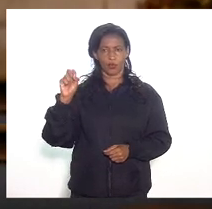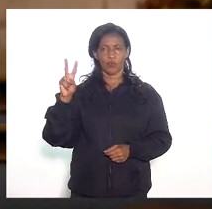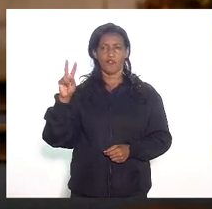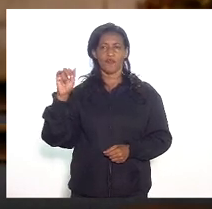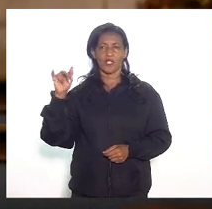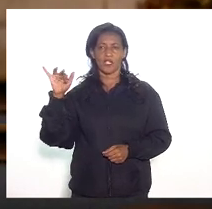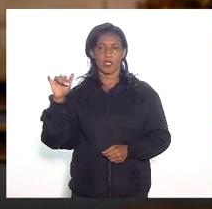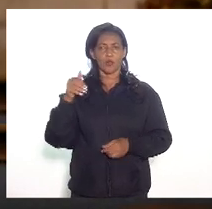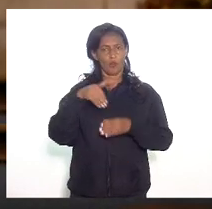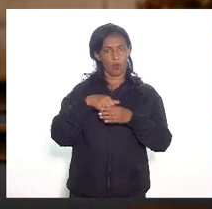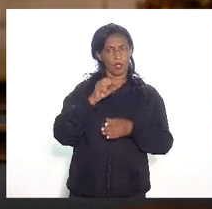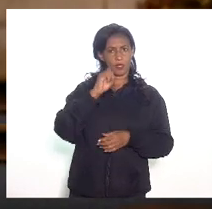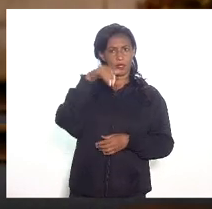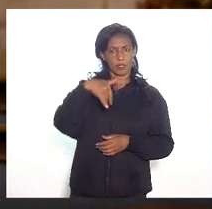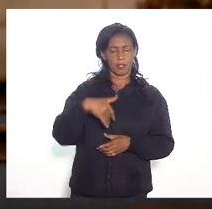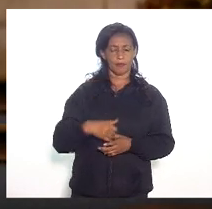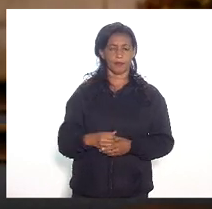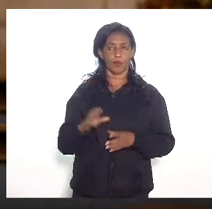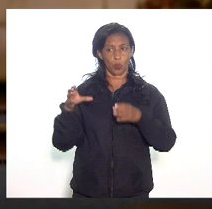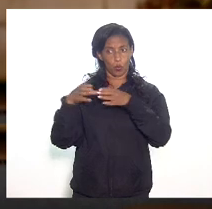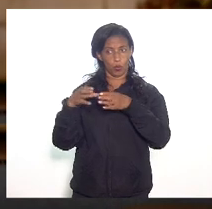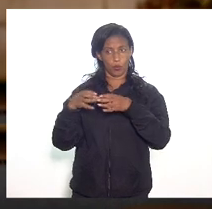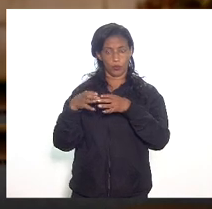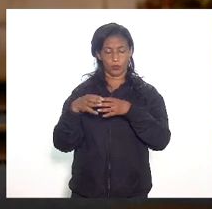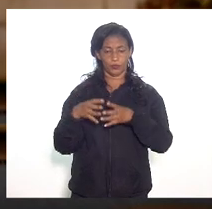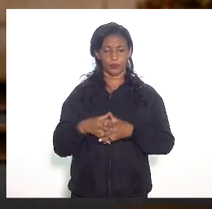sim no grupo